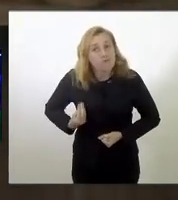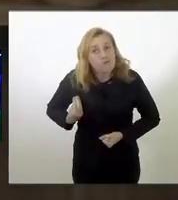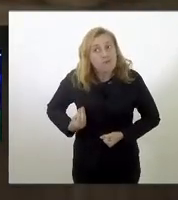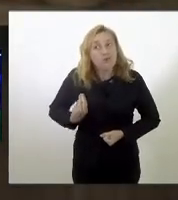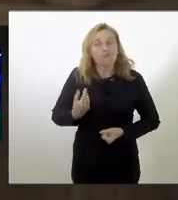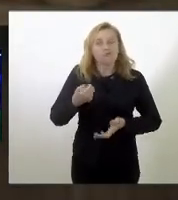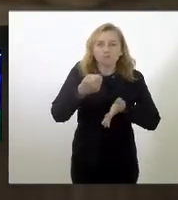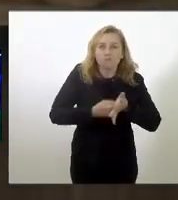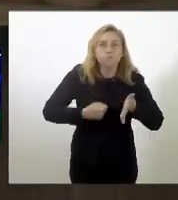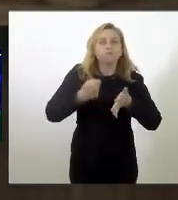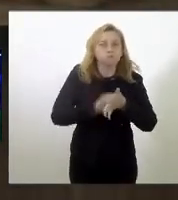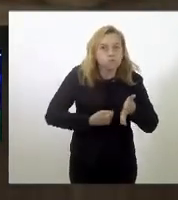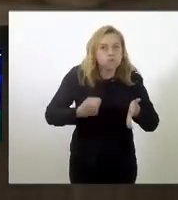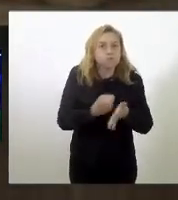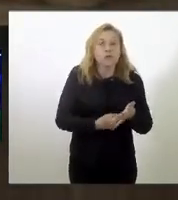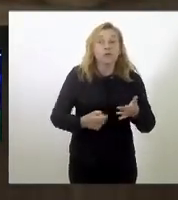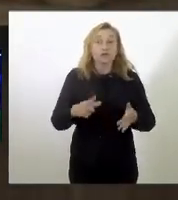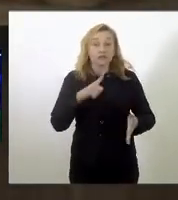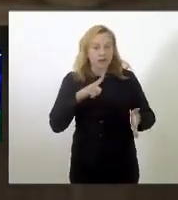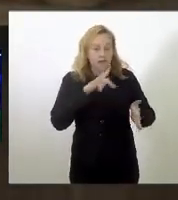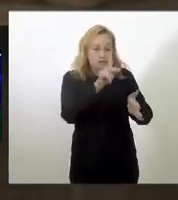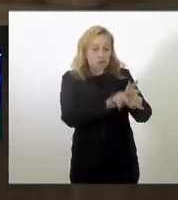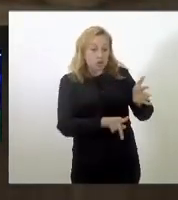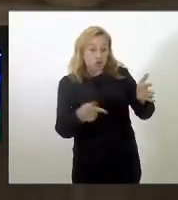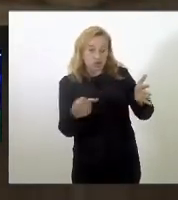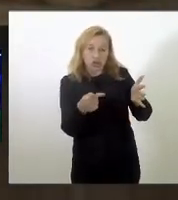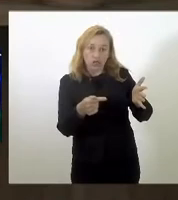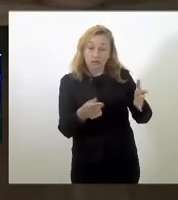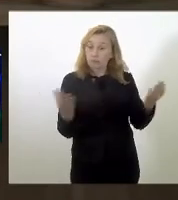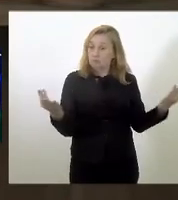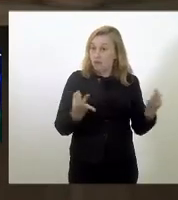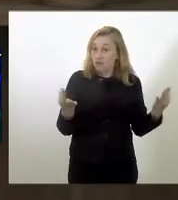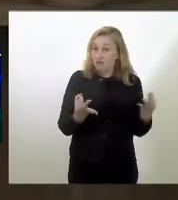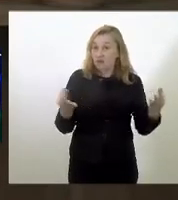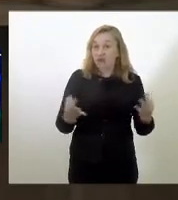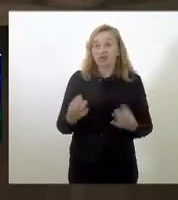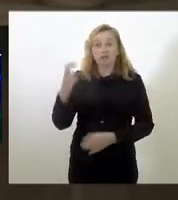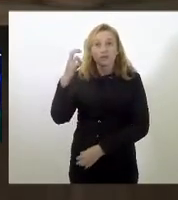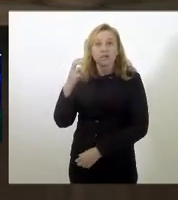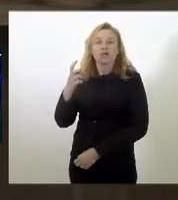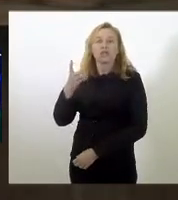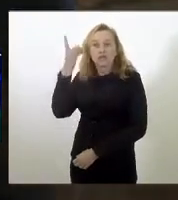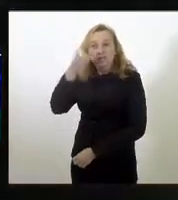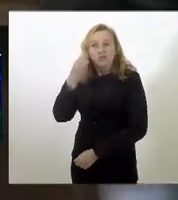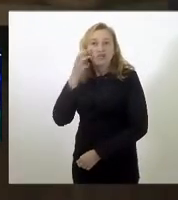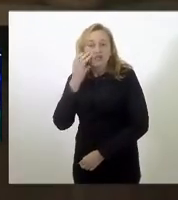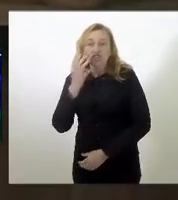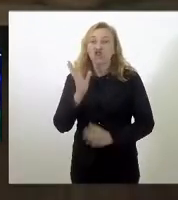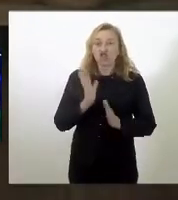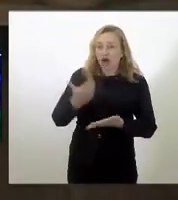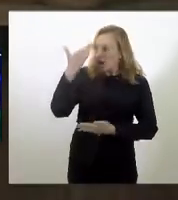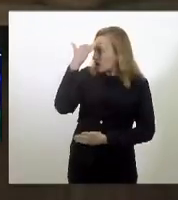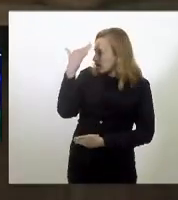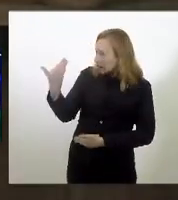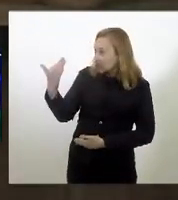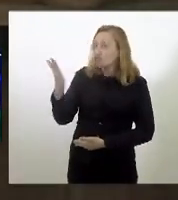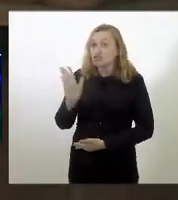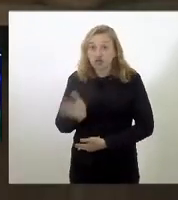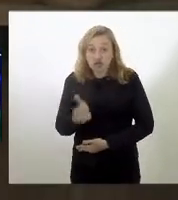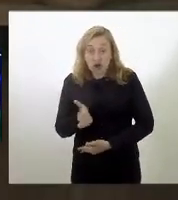assim como tem esse projeto excelente do deputado Valdec Carneiro, e já agradeço de antemão